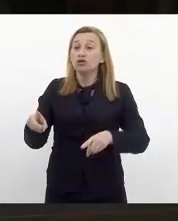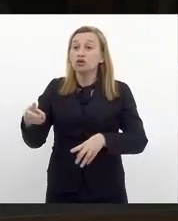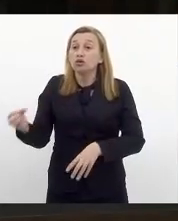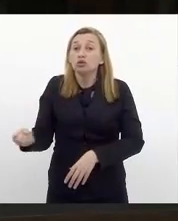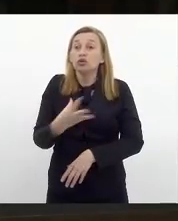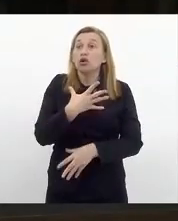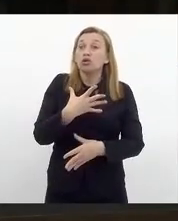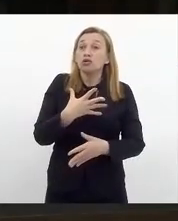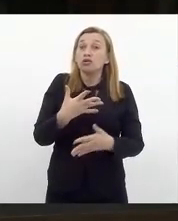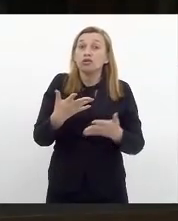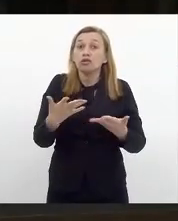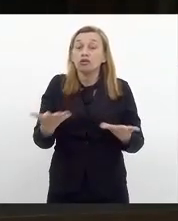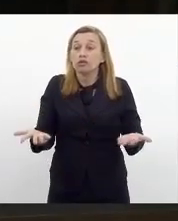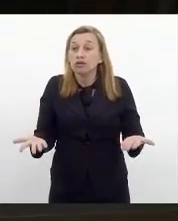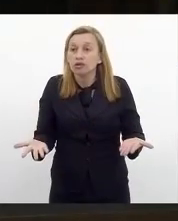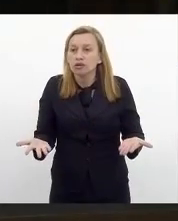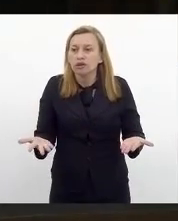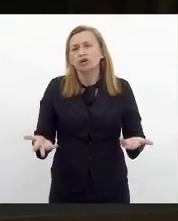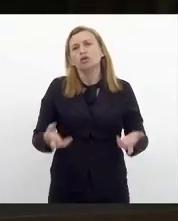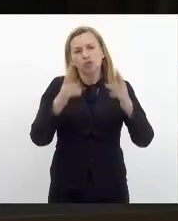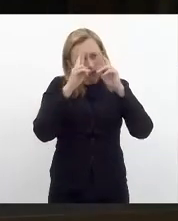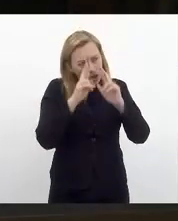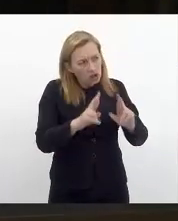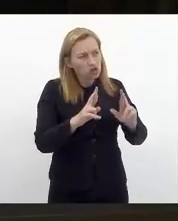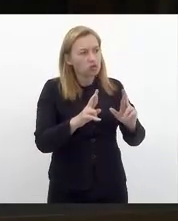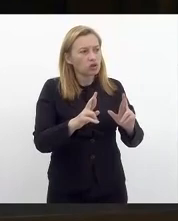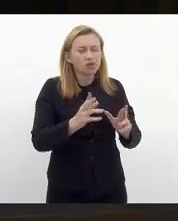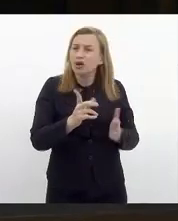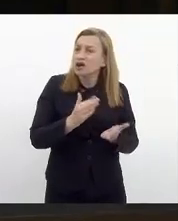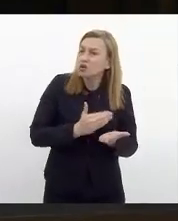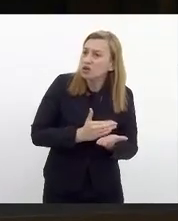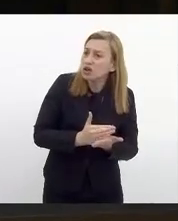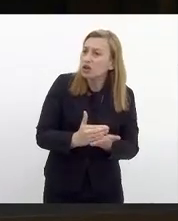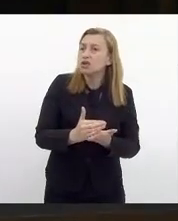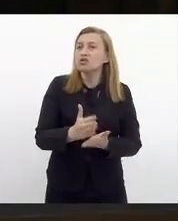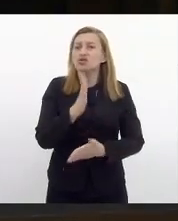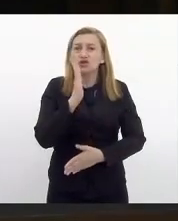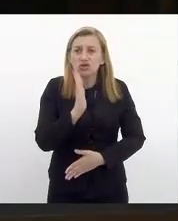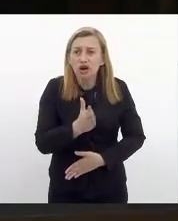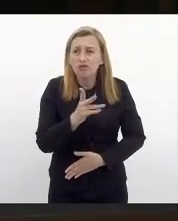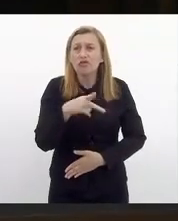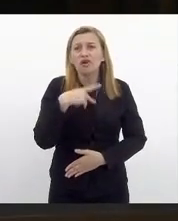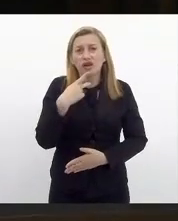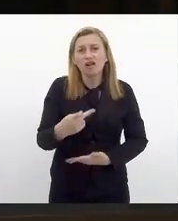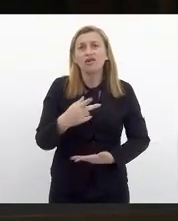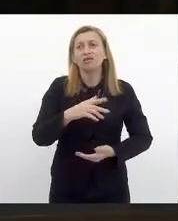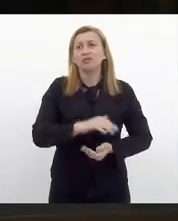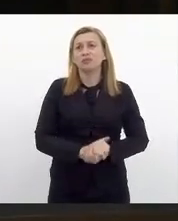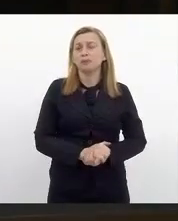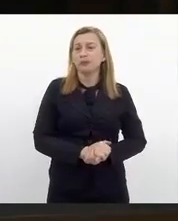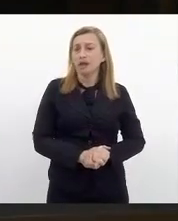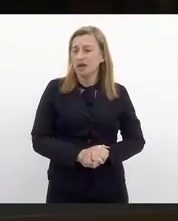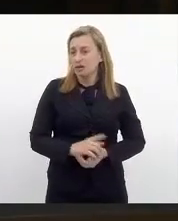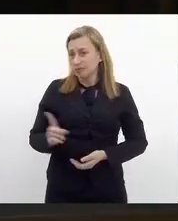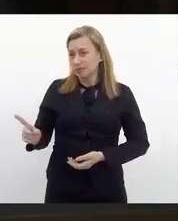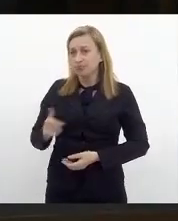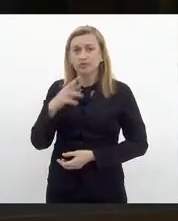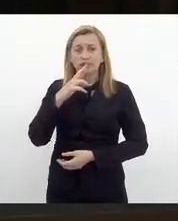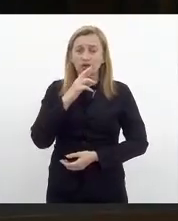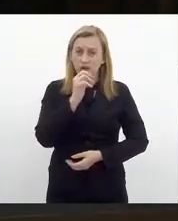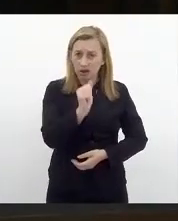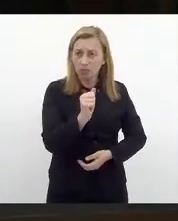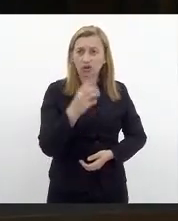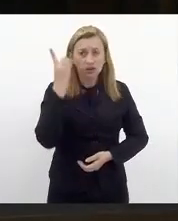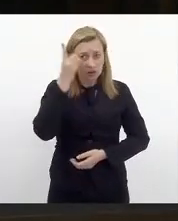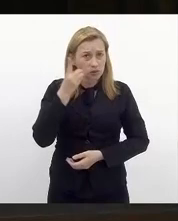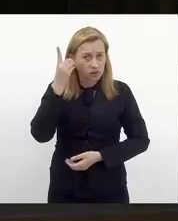todo respeito e não era essa falta desde o inibe desde o início nós estávamos porque se estivéssemos aqui dentro da Rodrigo Amorim